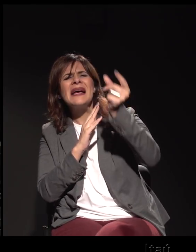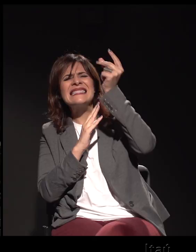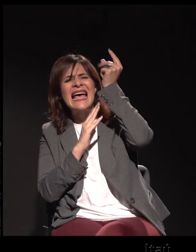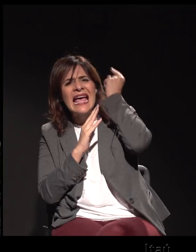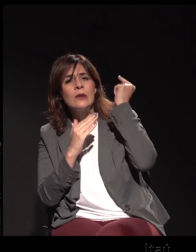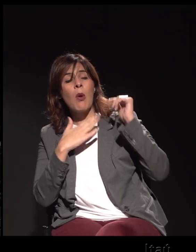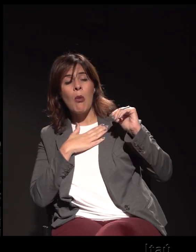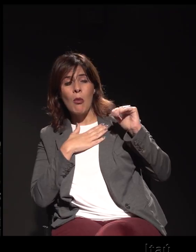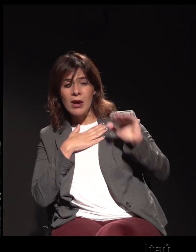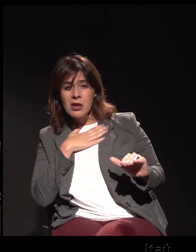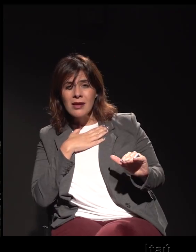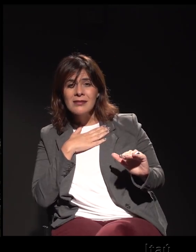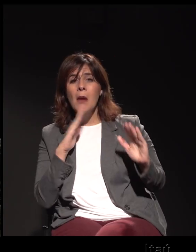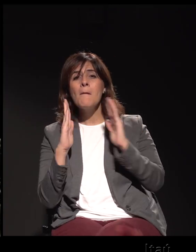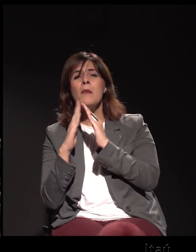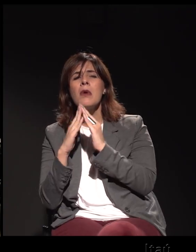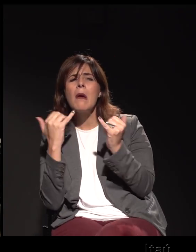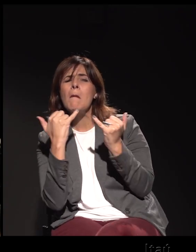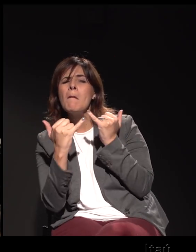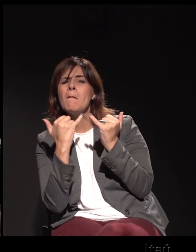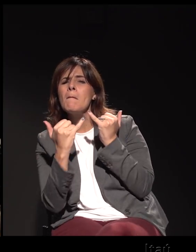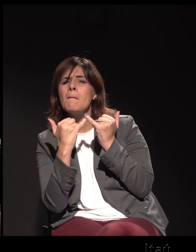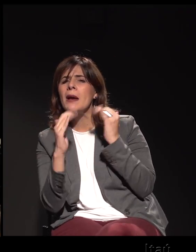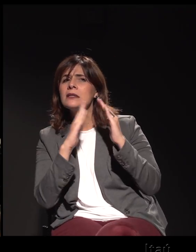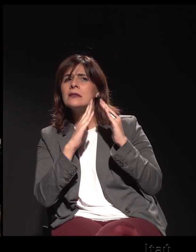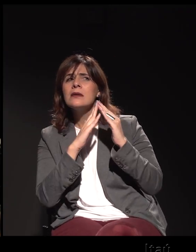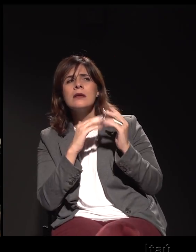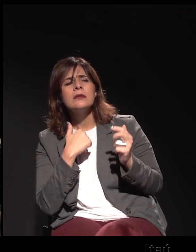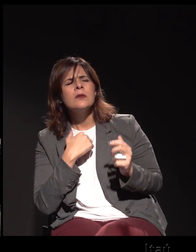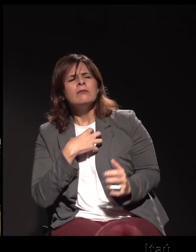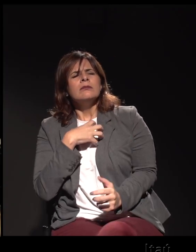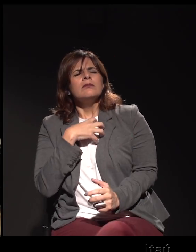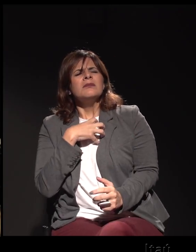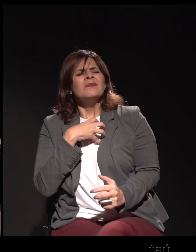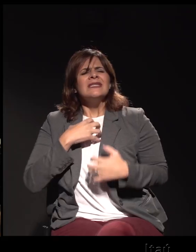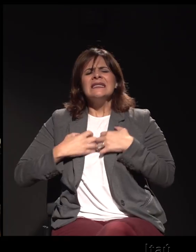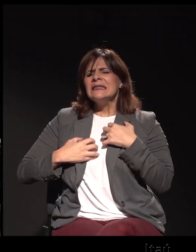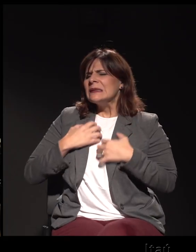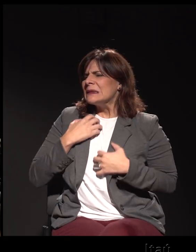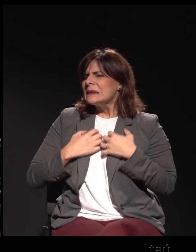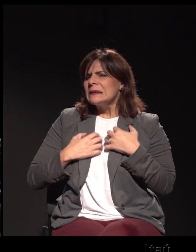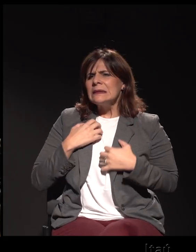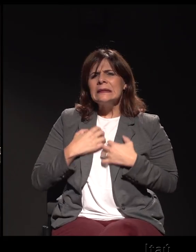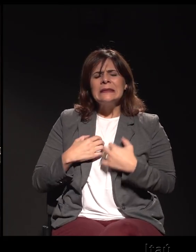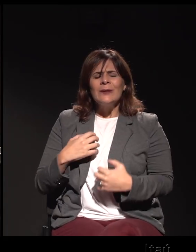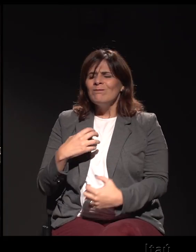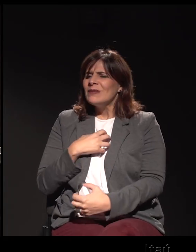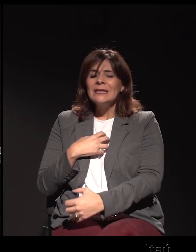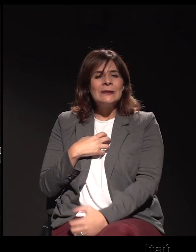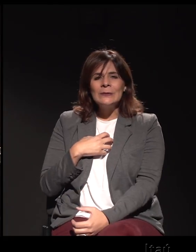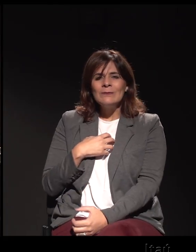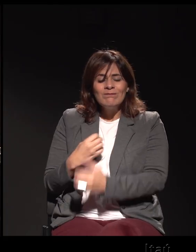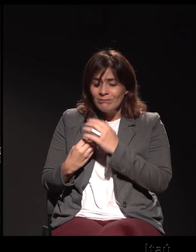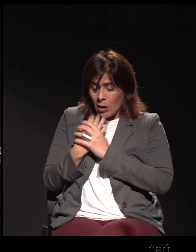parecida, né? E aí, então, rolou um sentimento de entidade sonora que